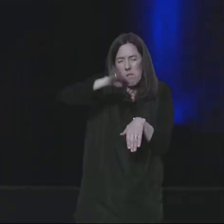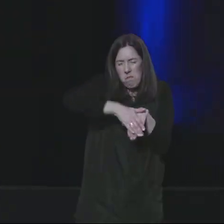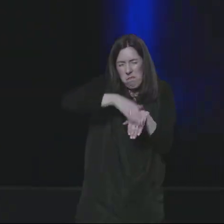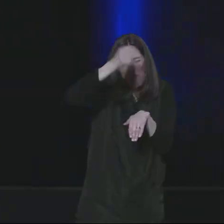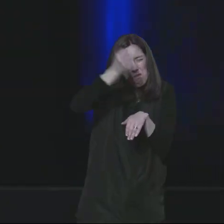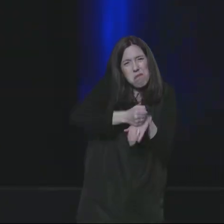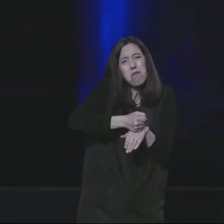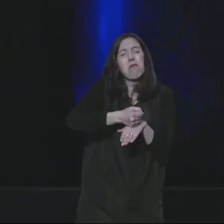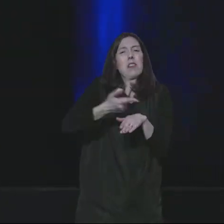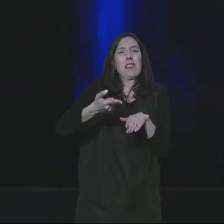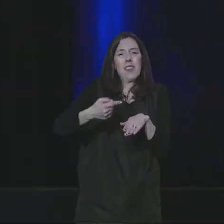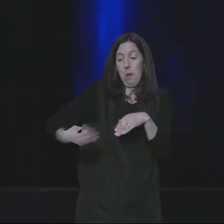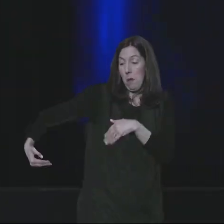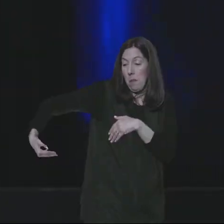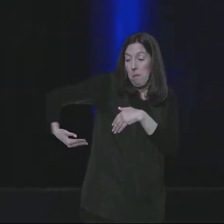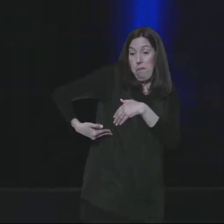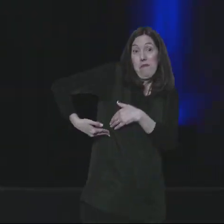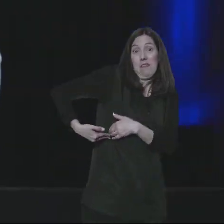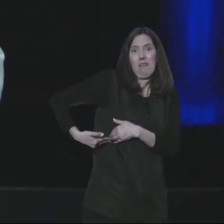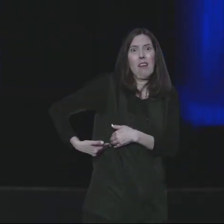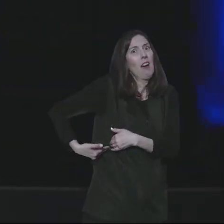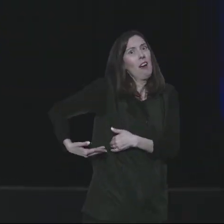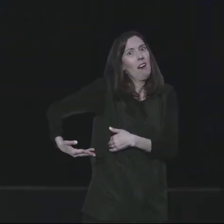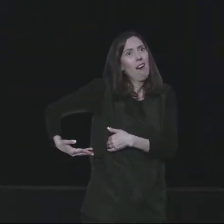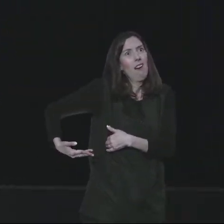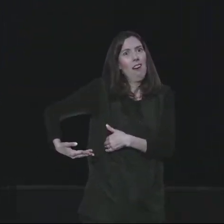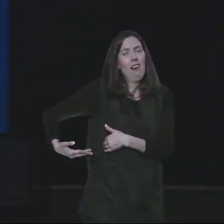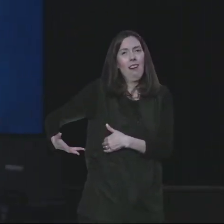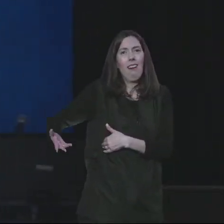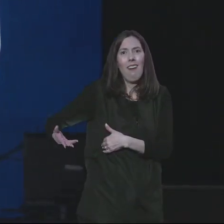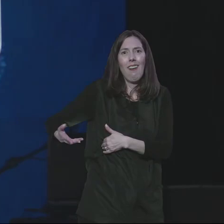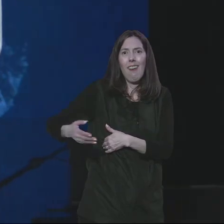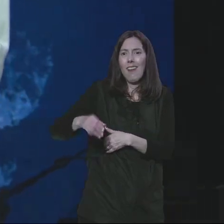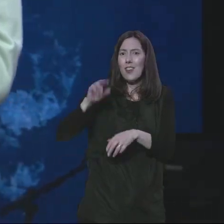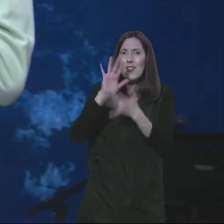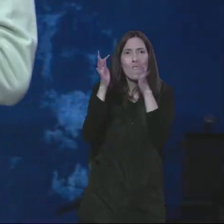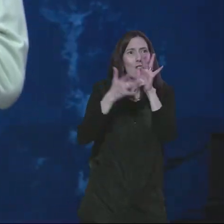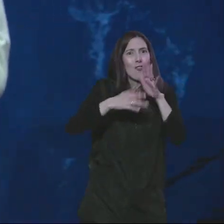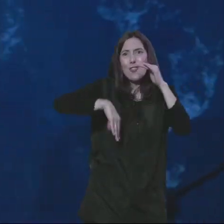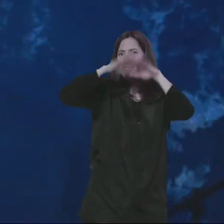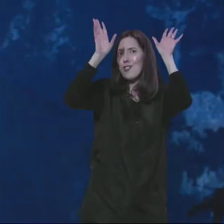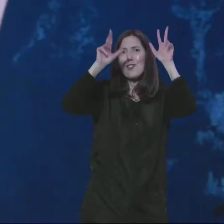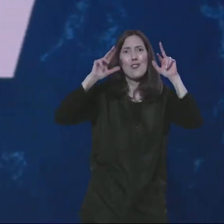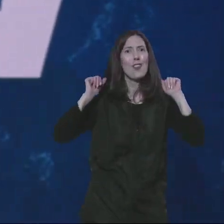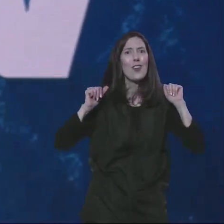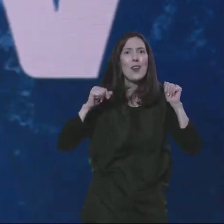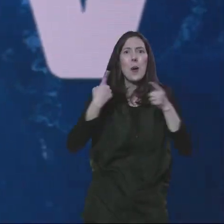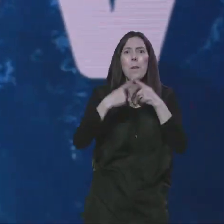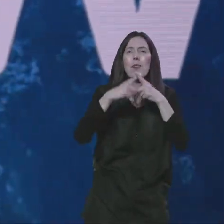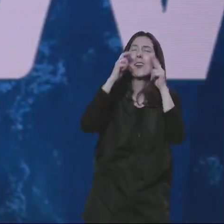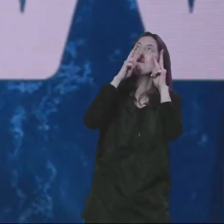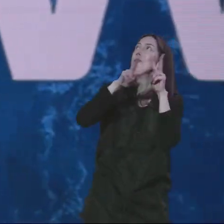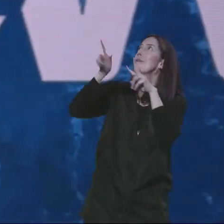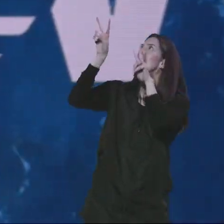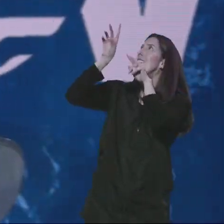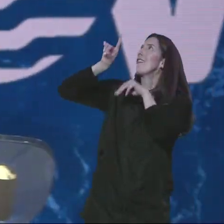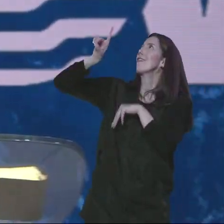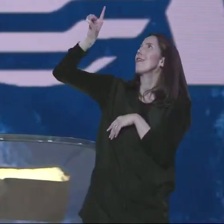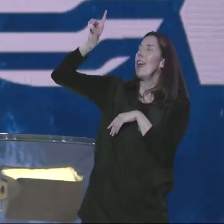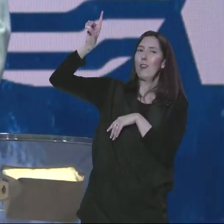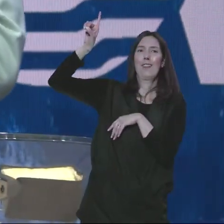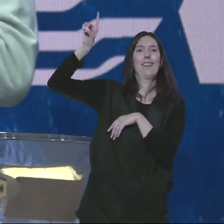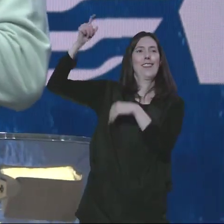Cortaram o seu lado, não parou. Porque o que fortalecia ele? Ele olhava para o alvo, que era